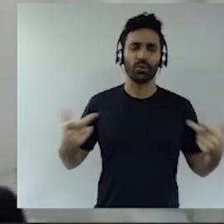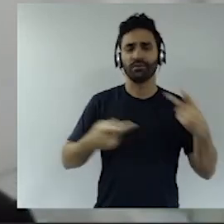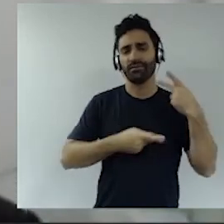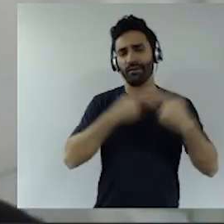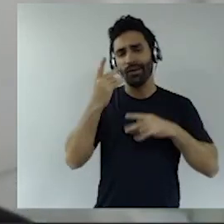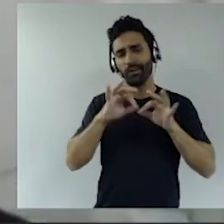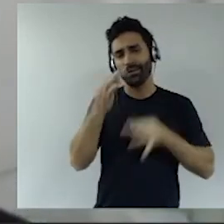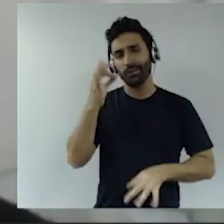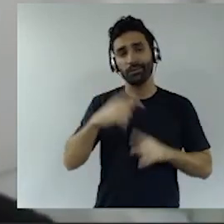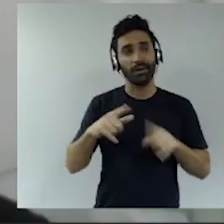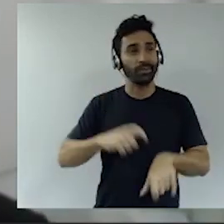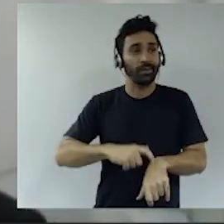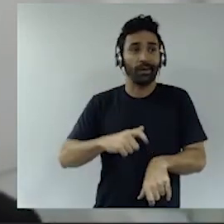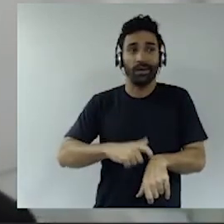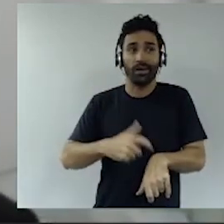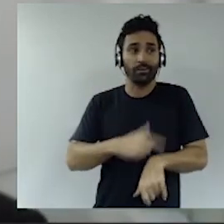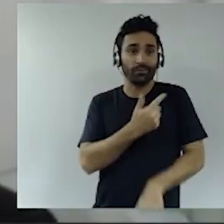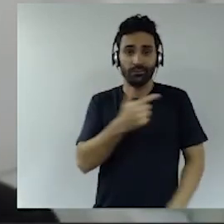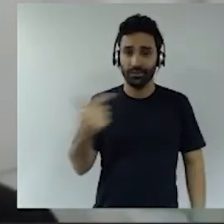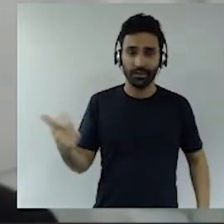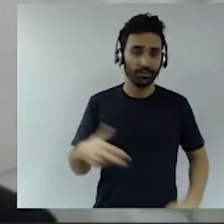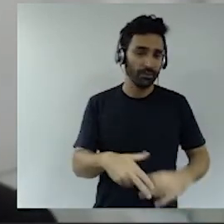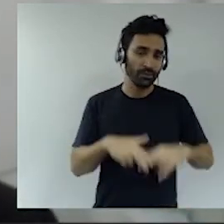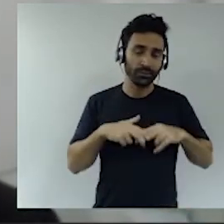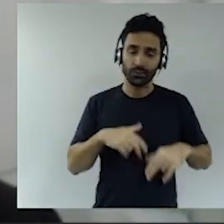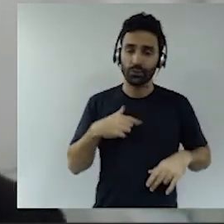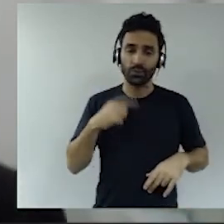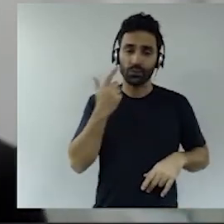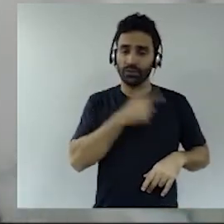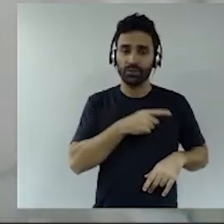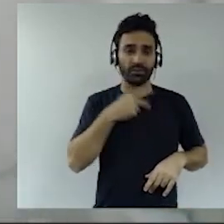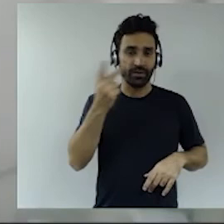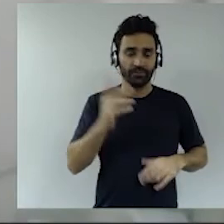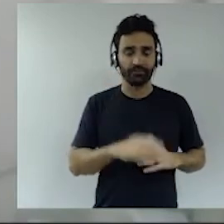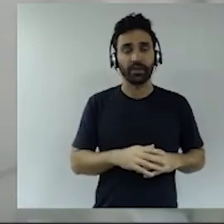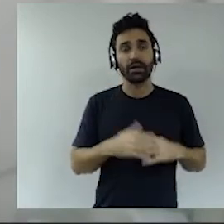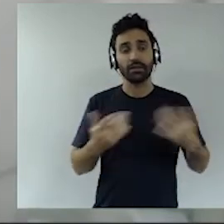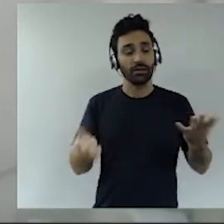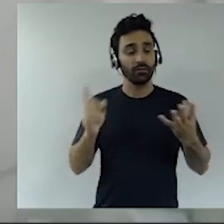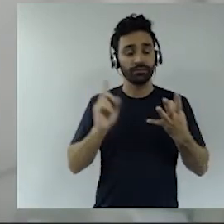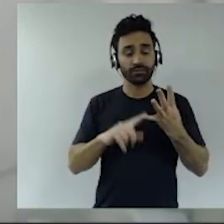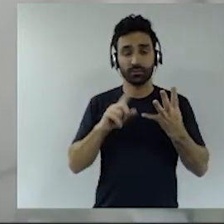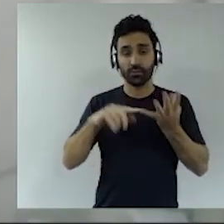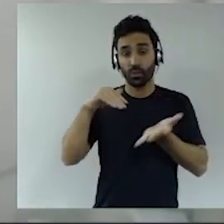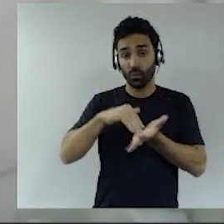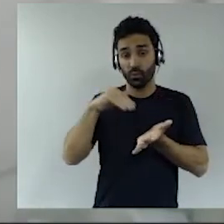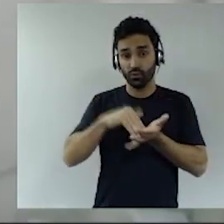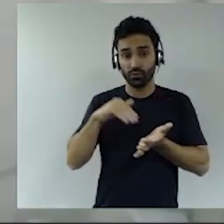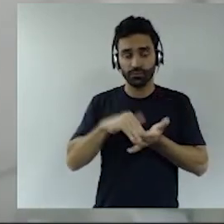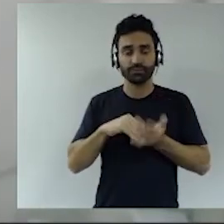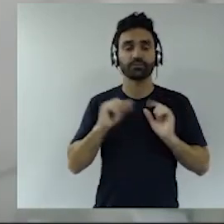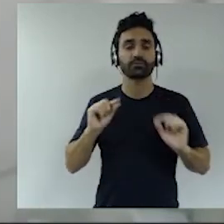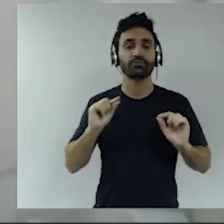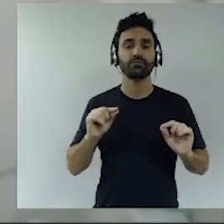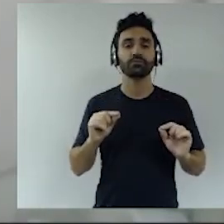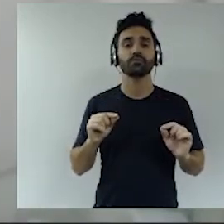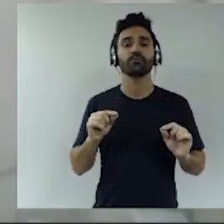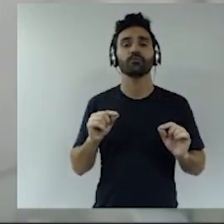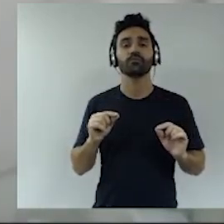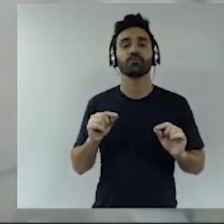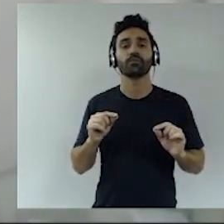fazer, em razão do tempo, eu não poderei fazê-lo. E, por fim, para concluir, eu entro